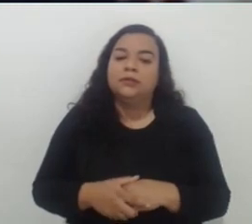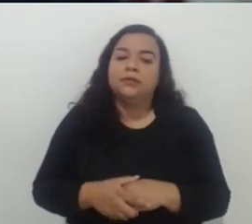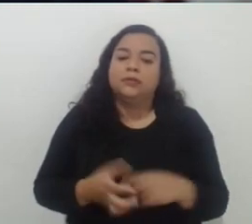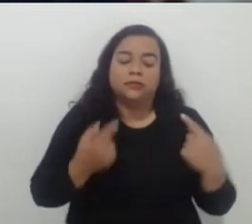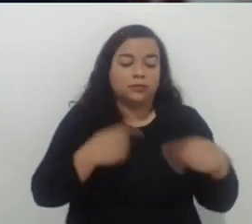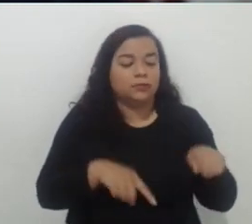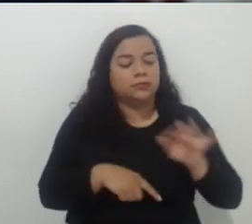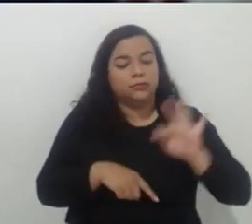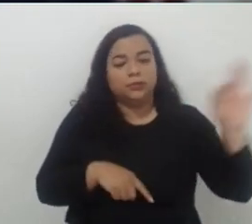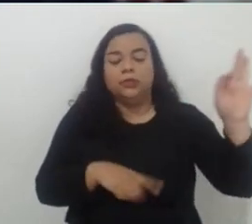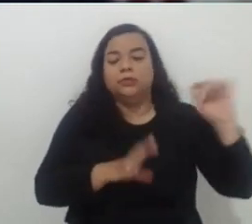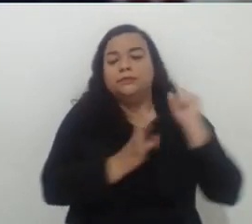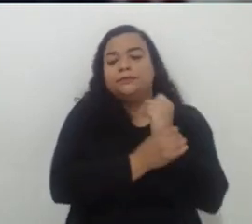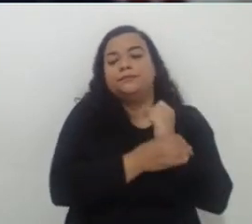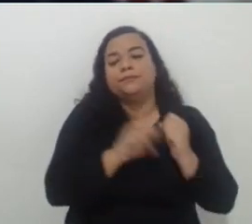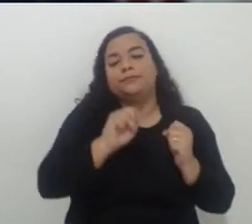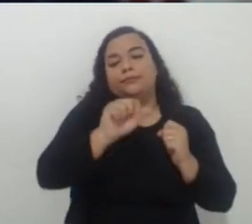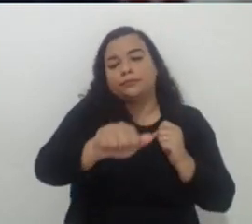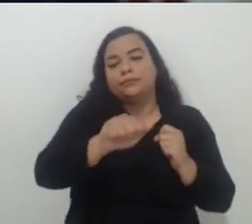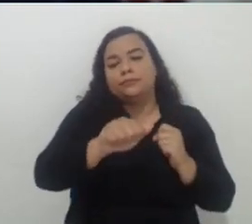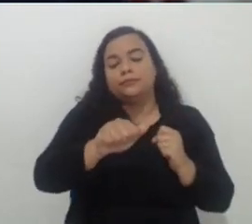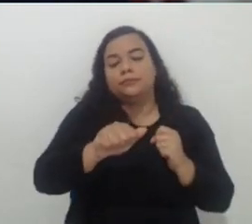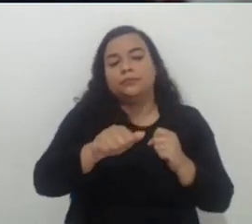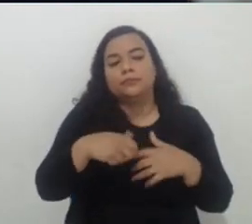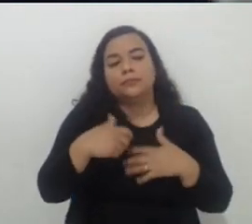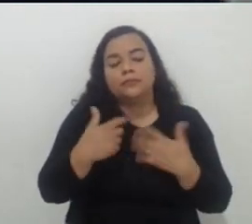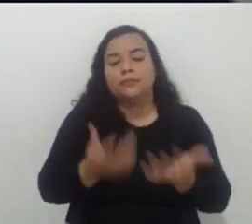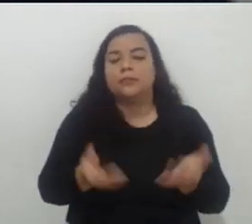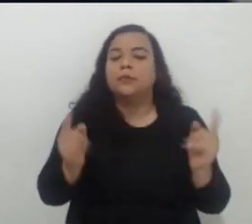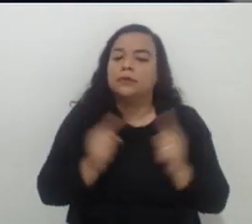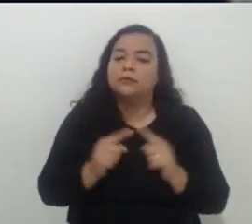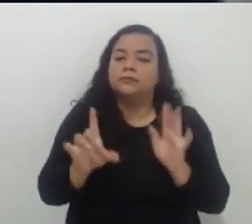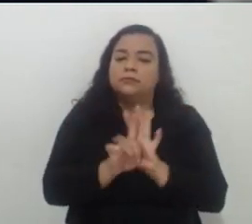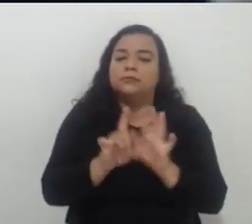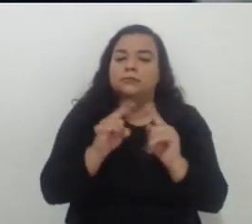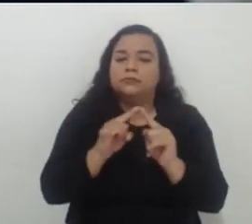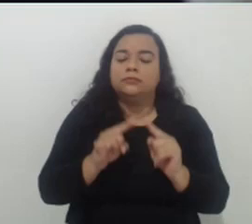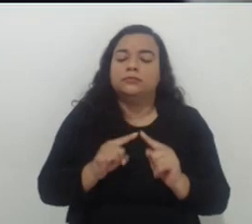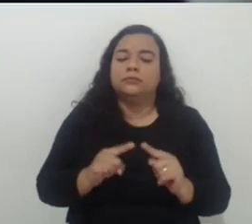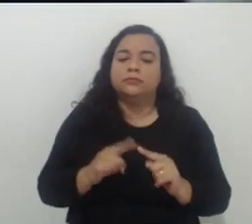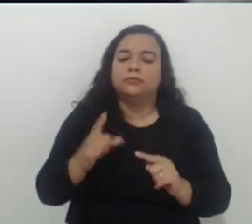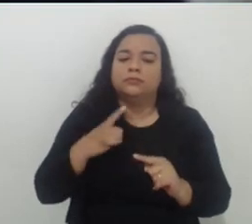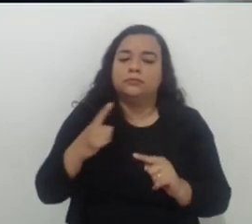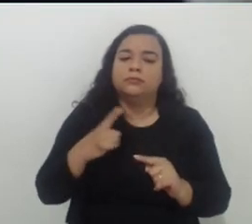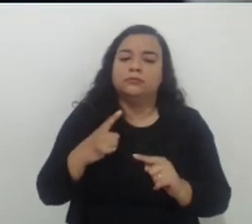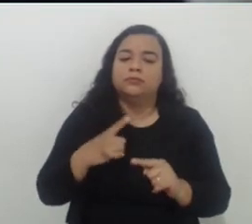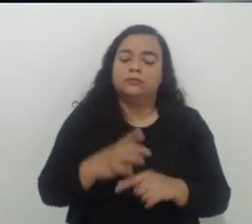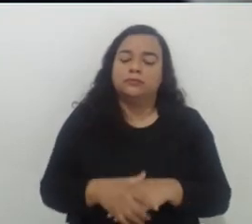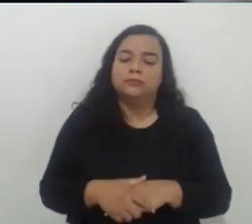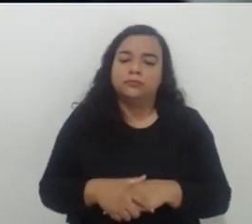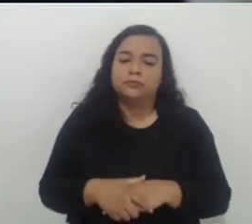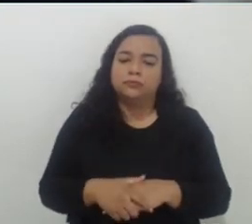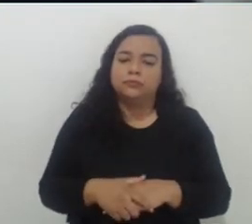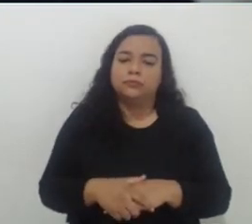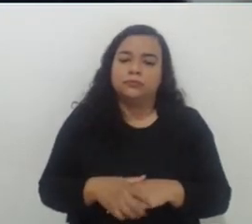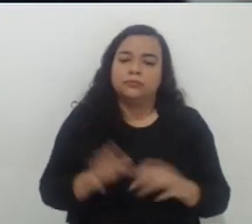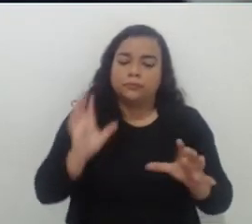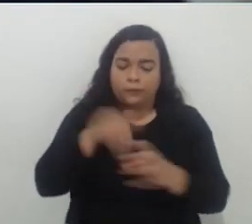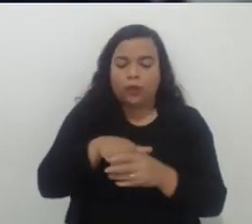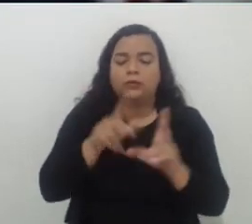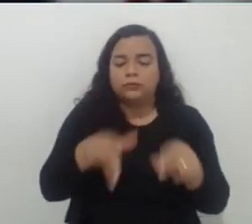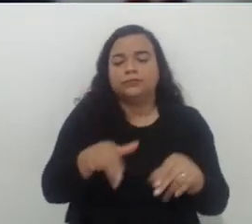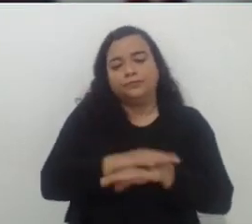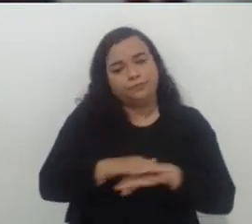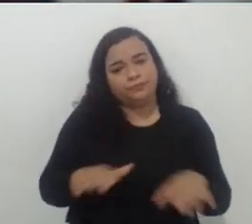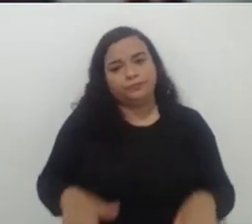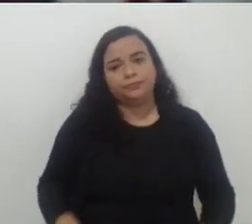S.A., no juízo falimentar, na forma da legislação aplicável à espécie. E é como estou votando, senhora presidente.